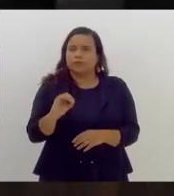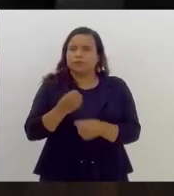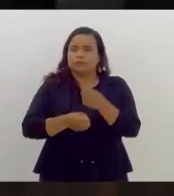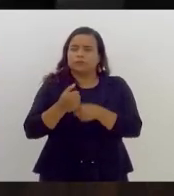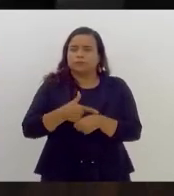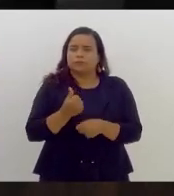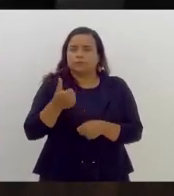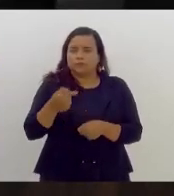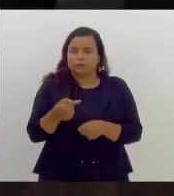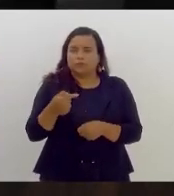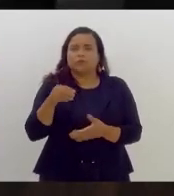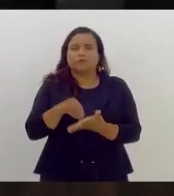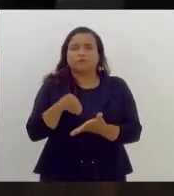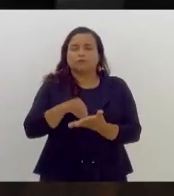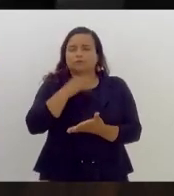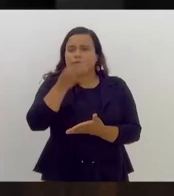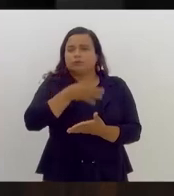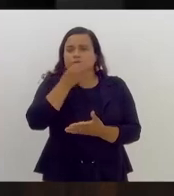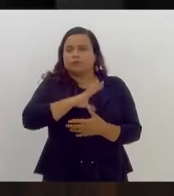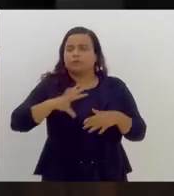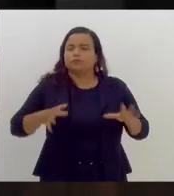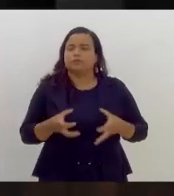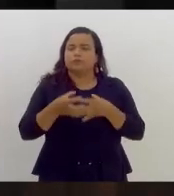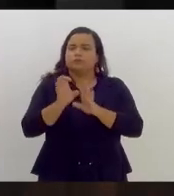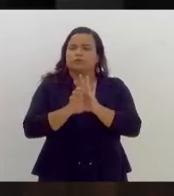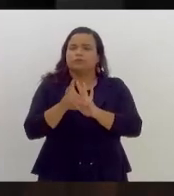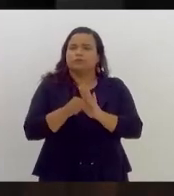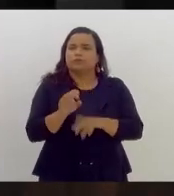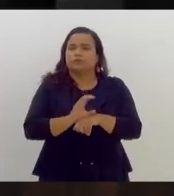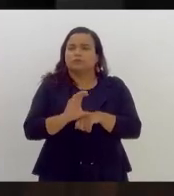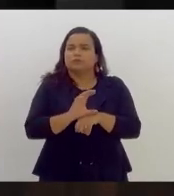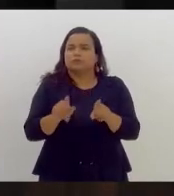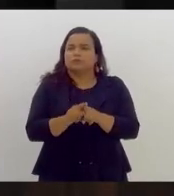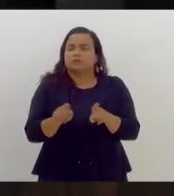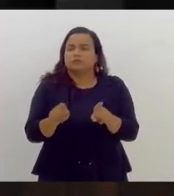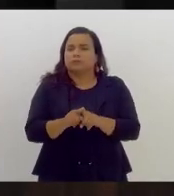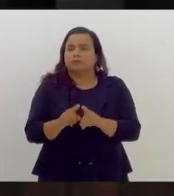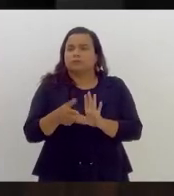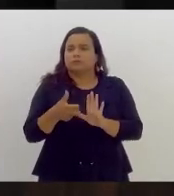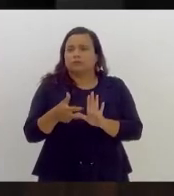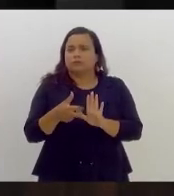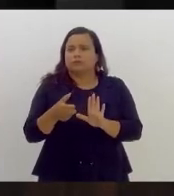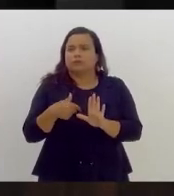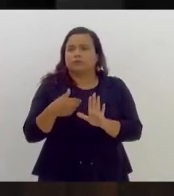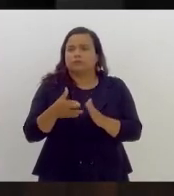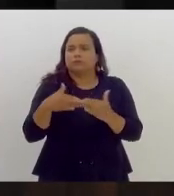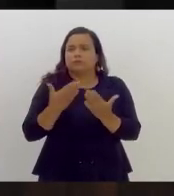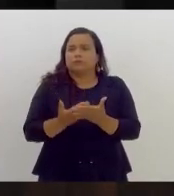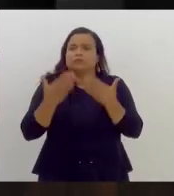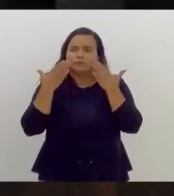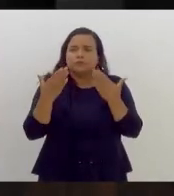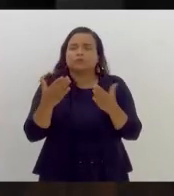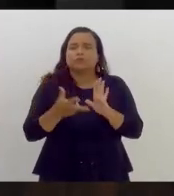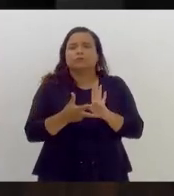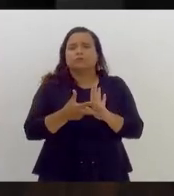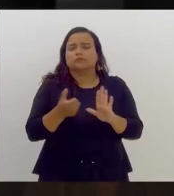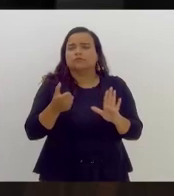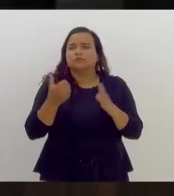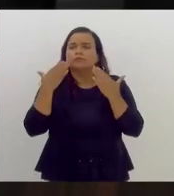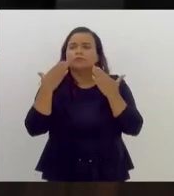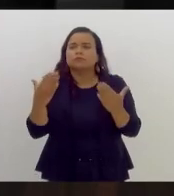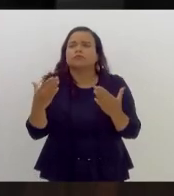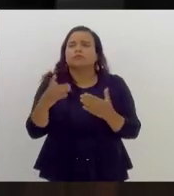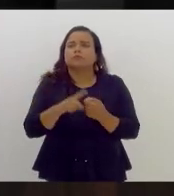parecer da Comissão de Emendas Condicionais e Vetos. Requerimento de destaque. Destaque ao veto